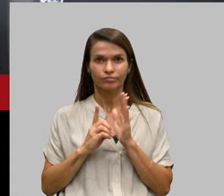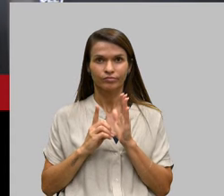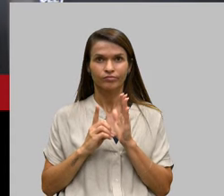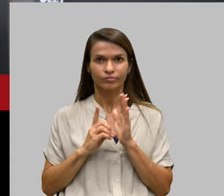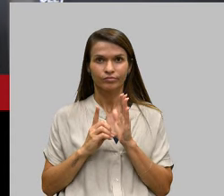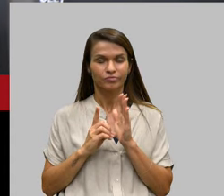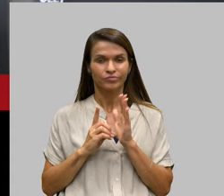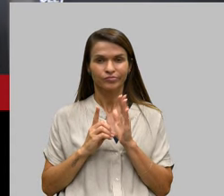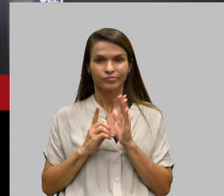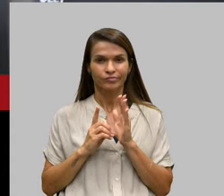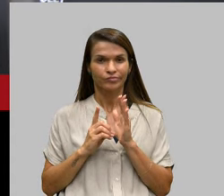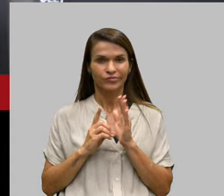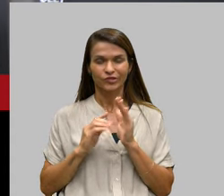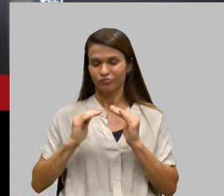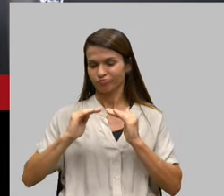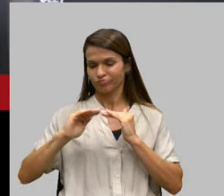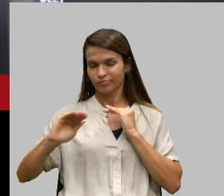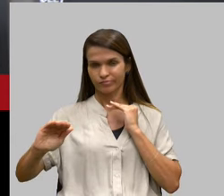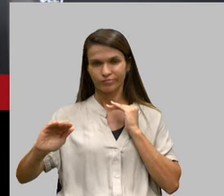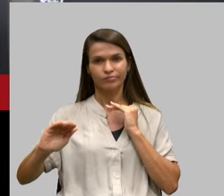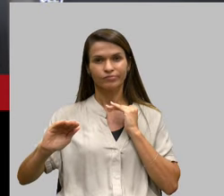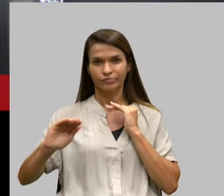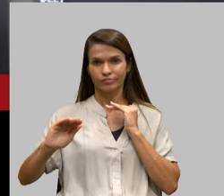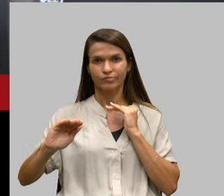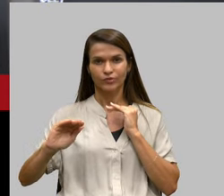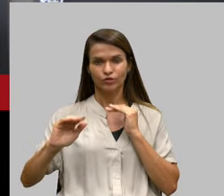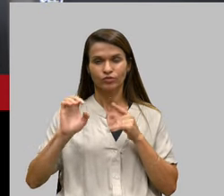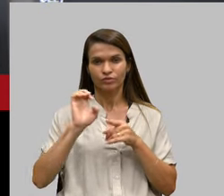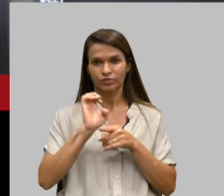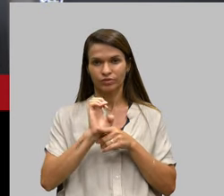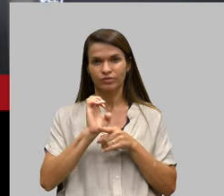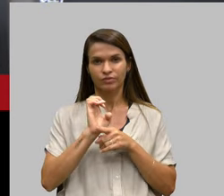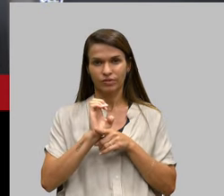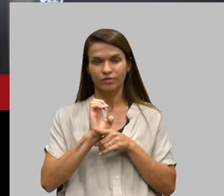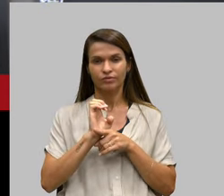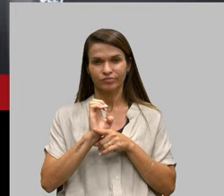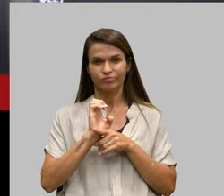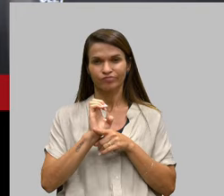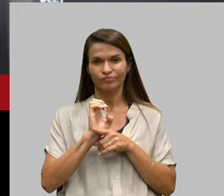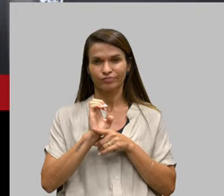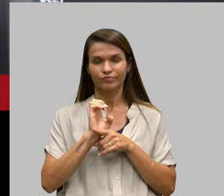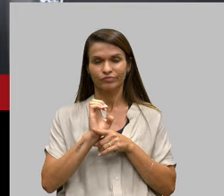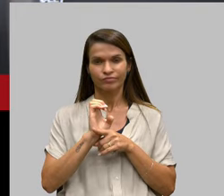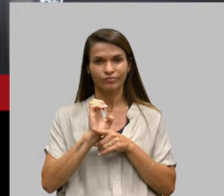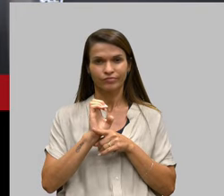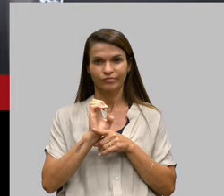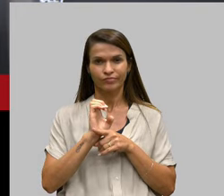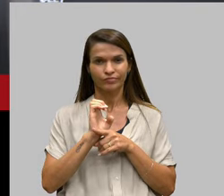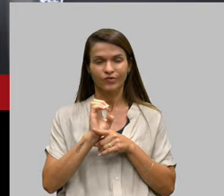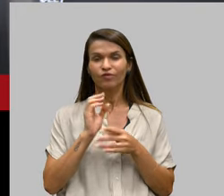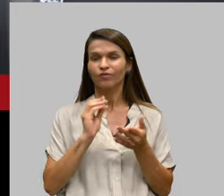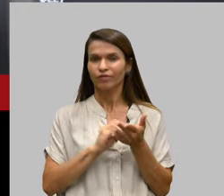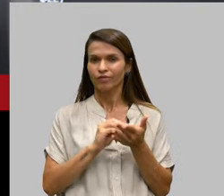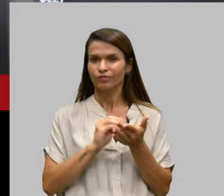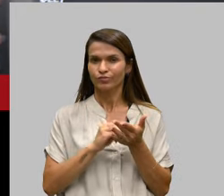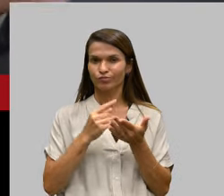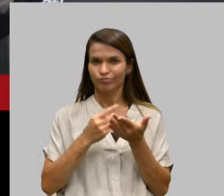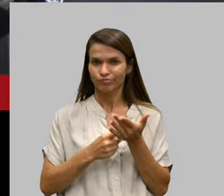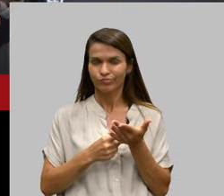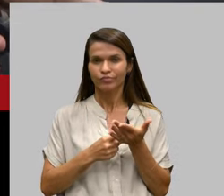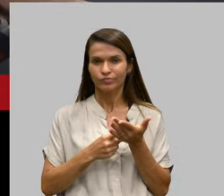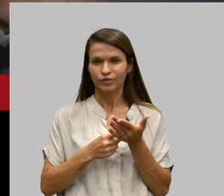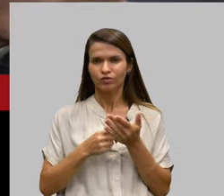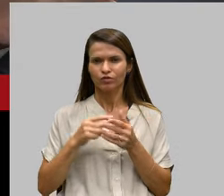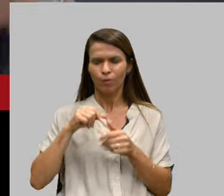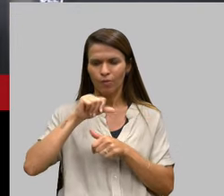descumprido pela nossa pelo Estado em si porque ainda que nos momentos de grandes mudanças como foi em